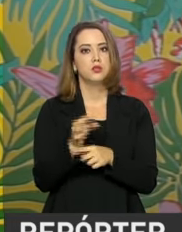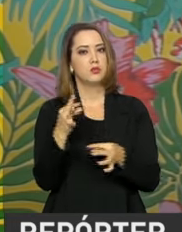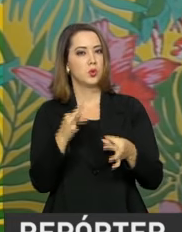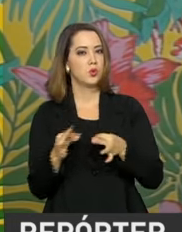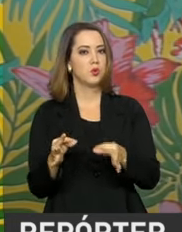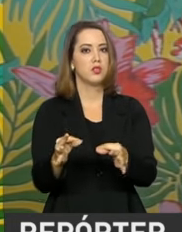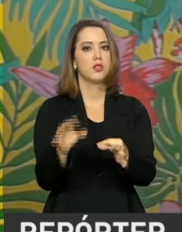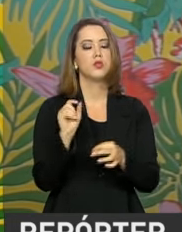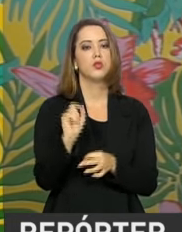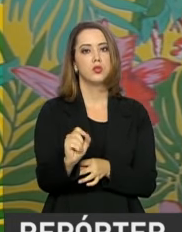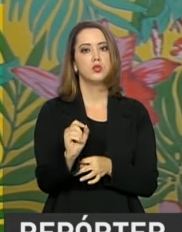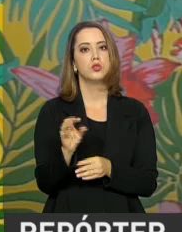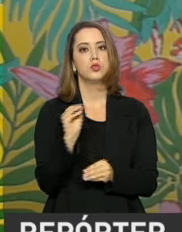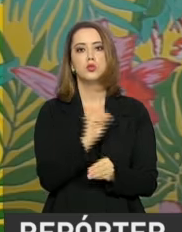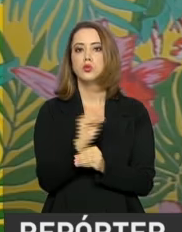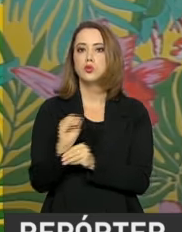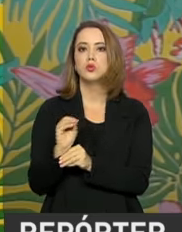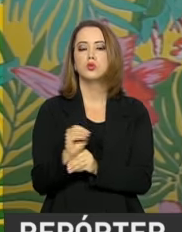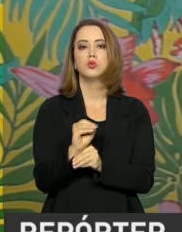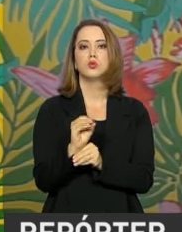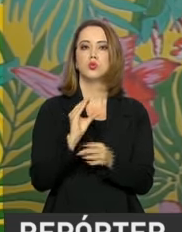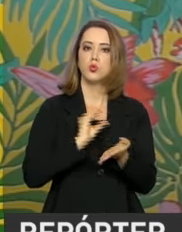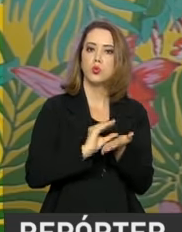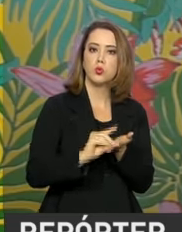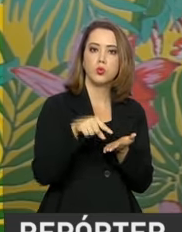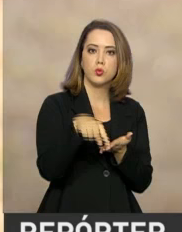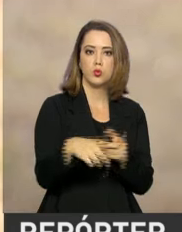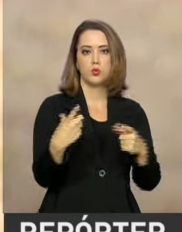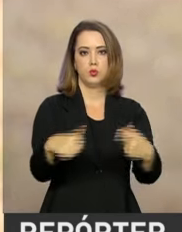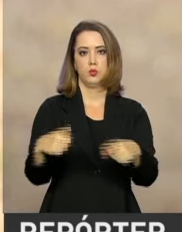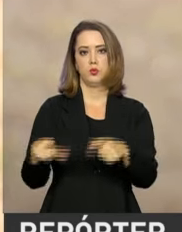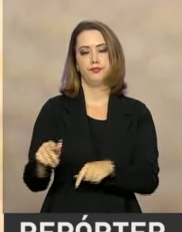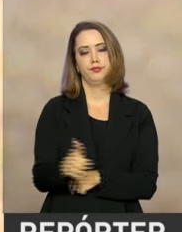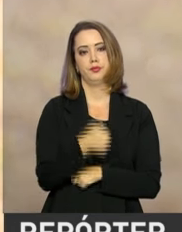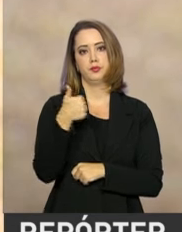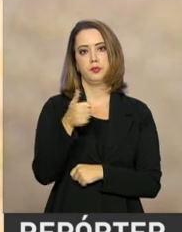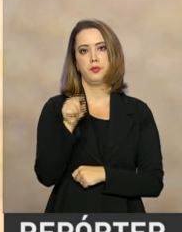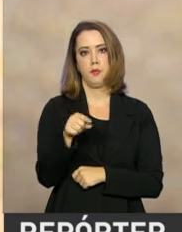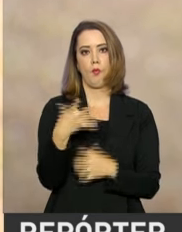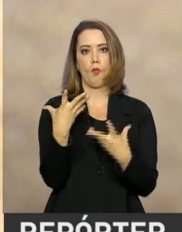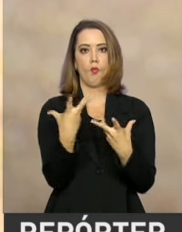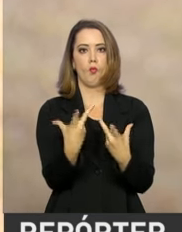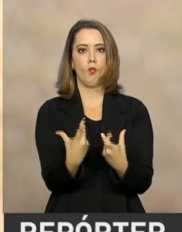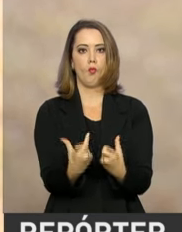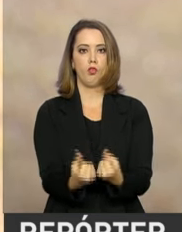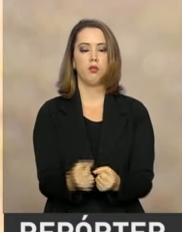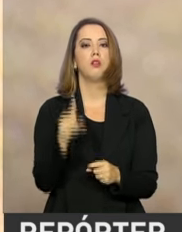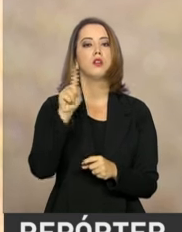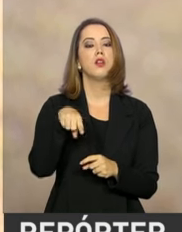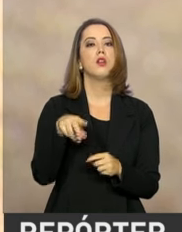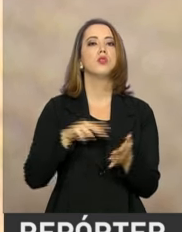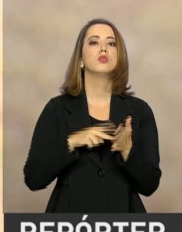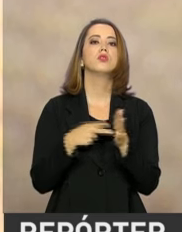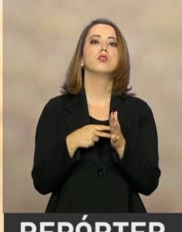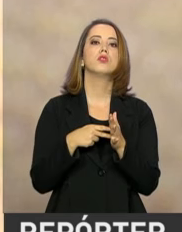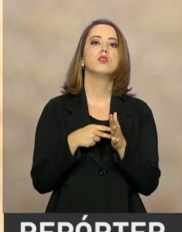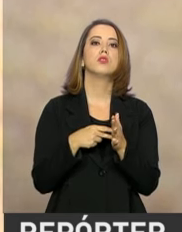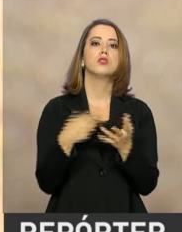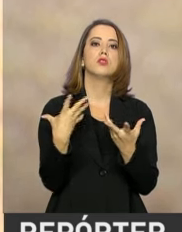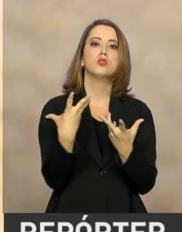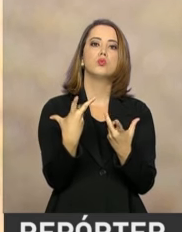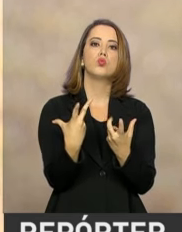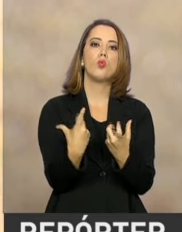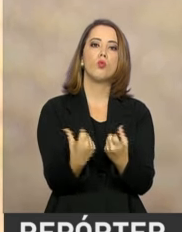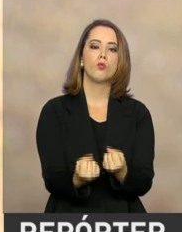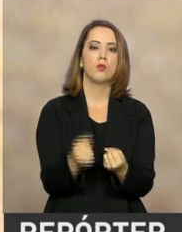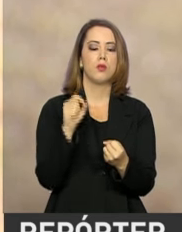consiga aplicar o recurso público de uma maneira mais eficiente. A desertificação é a transformação de terras com